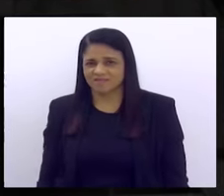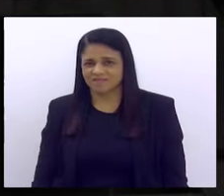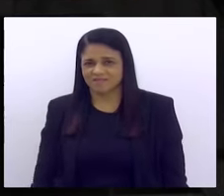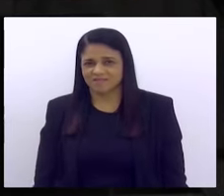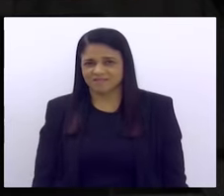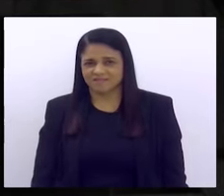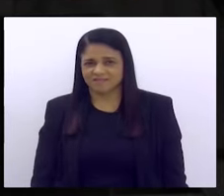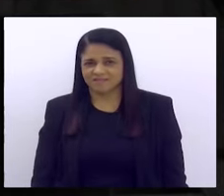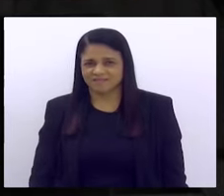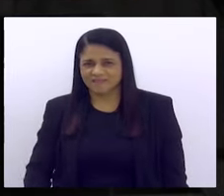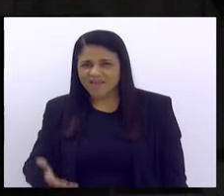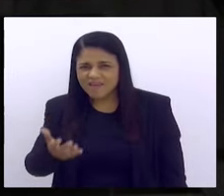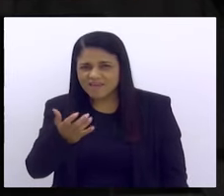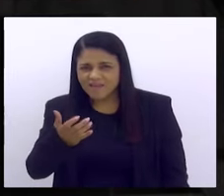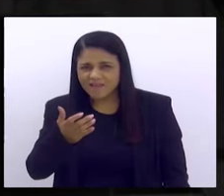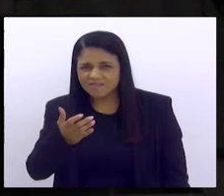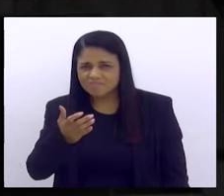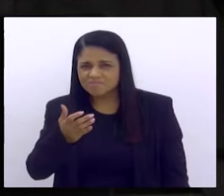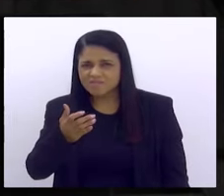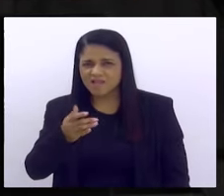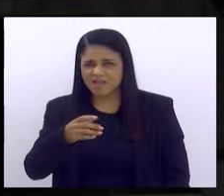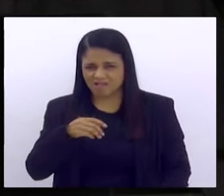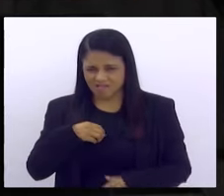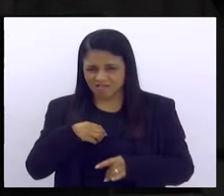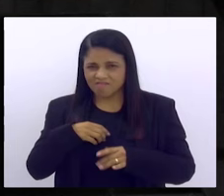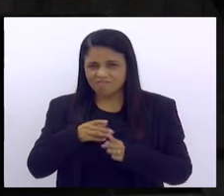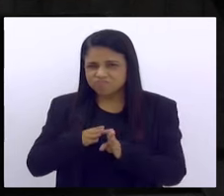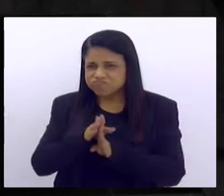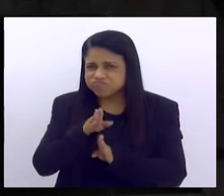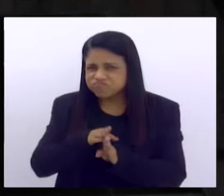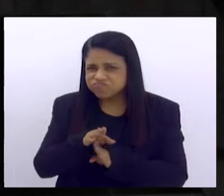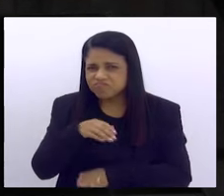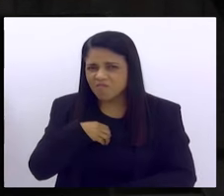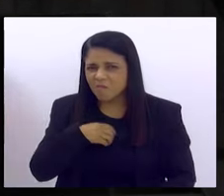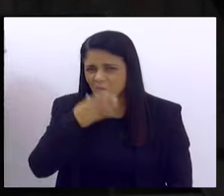esses que querem dar lição de moral no povo do Rio de Janeiro.